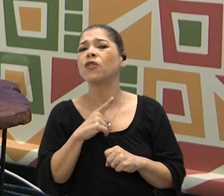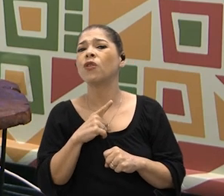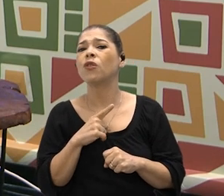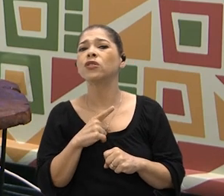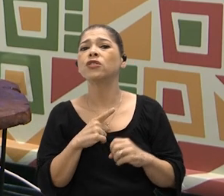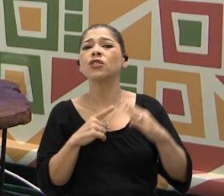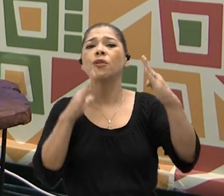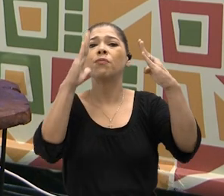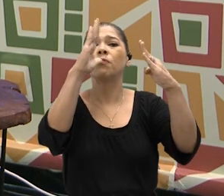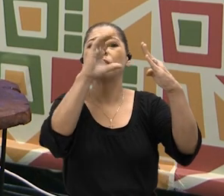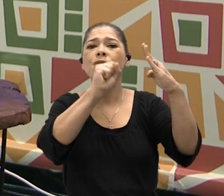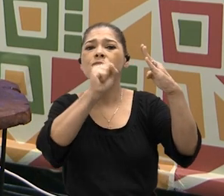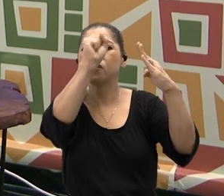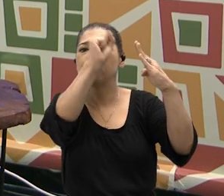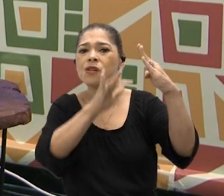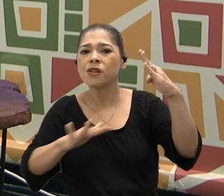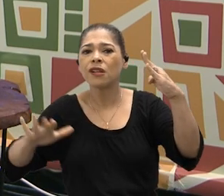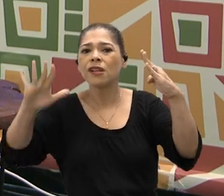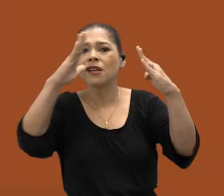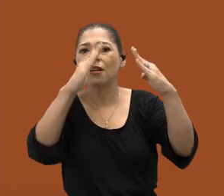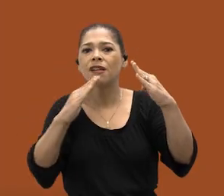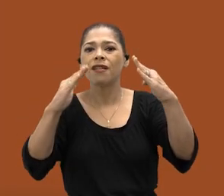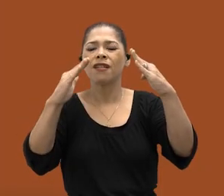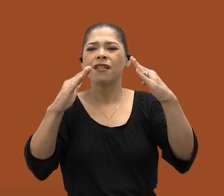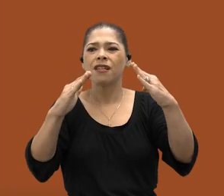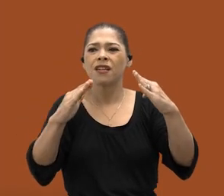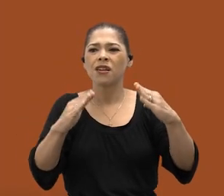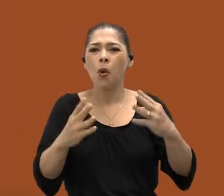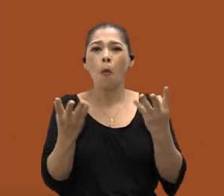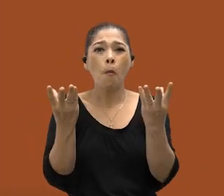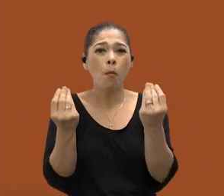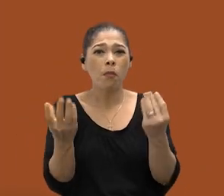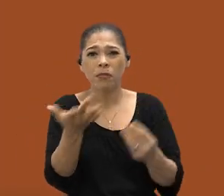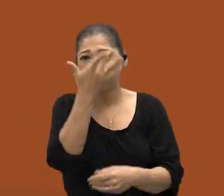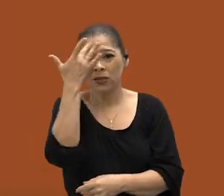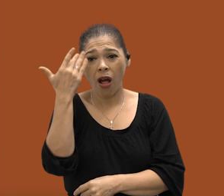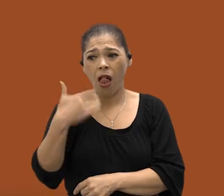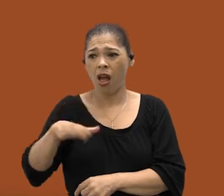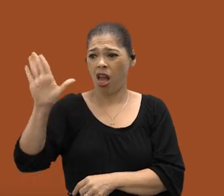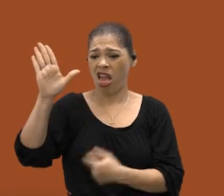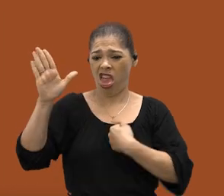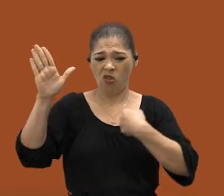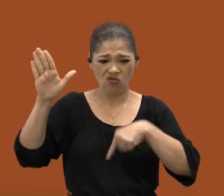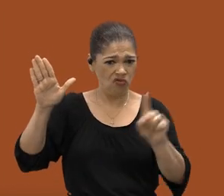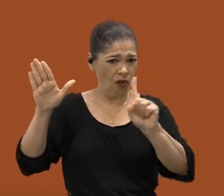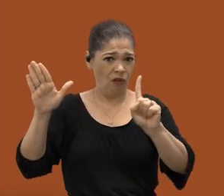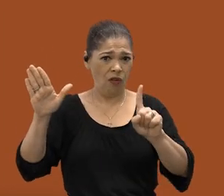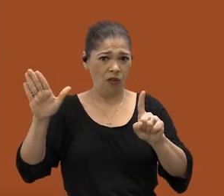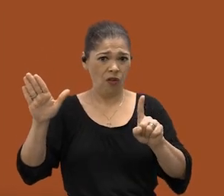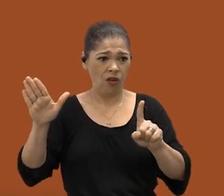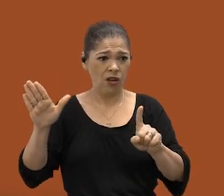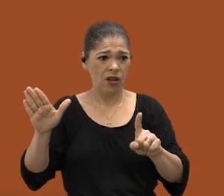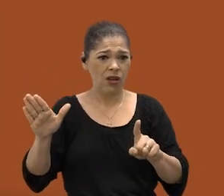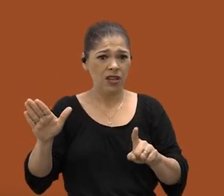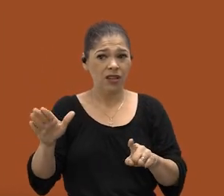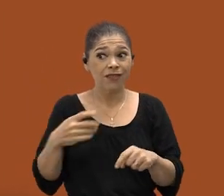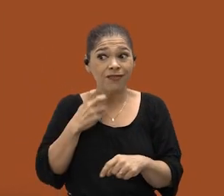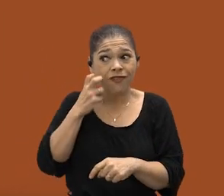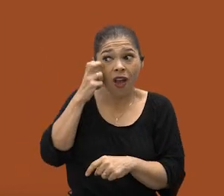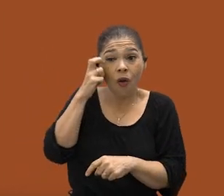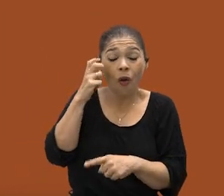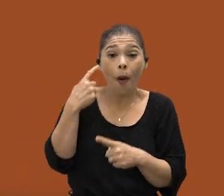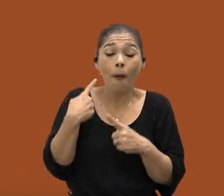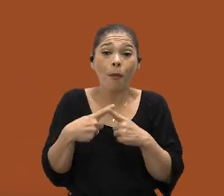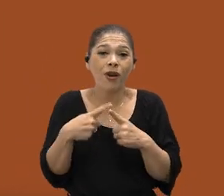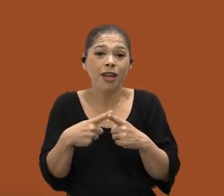gente fosse para um terreiro de candomblé mas pessoas levantaram a mão e as pessoas lá levantam a mão constrangidas